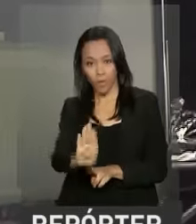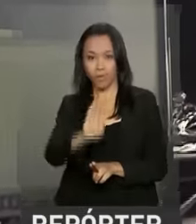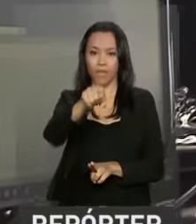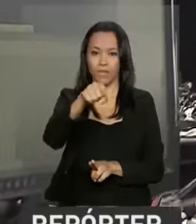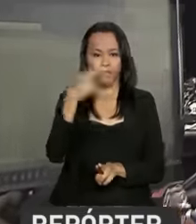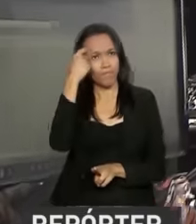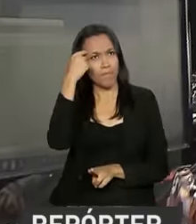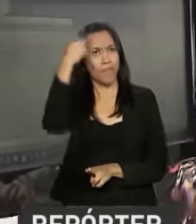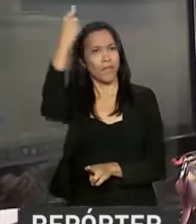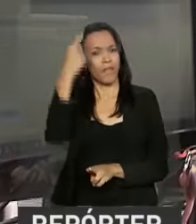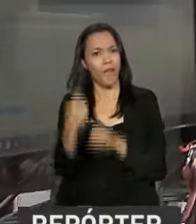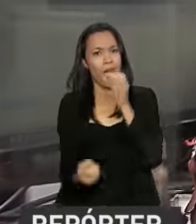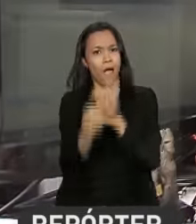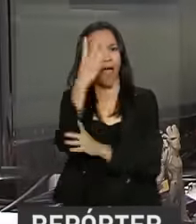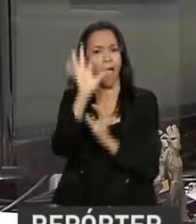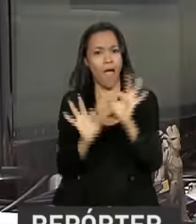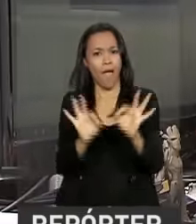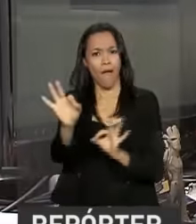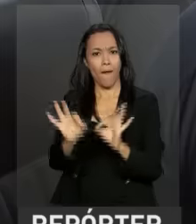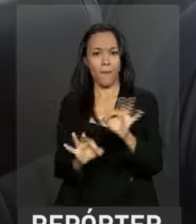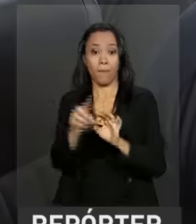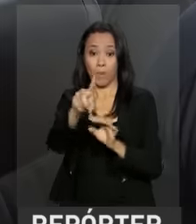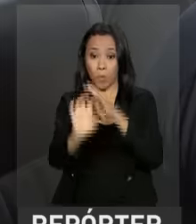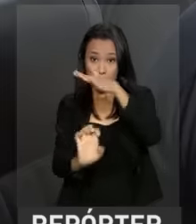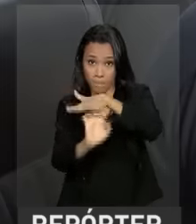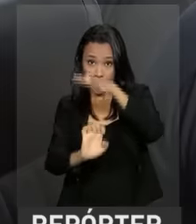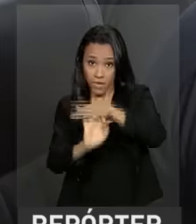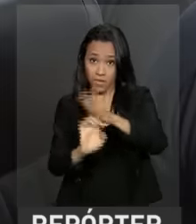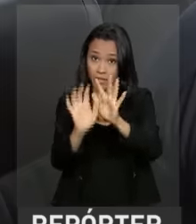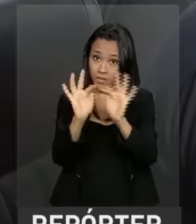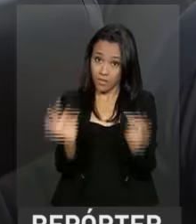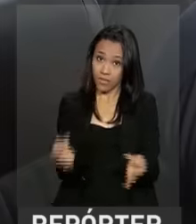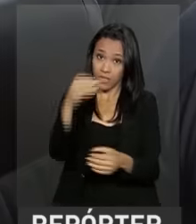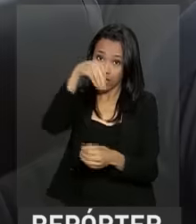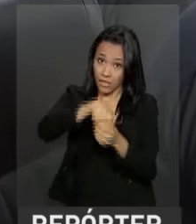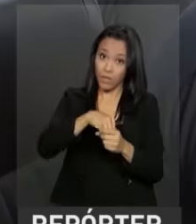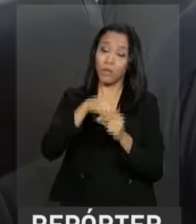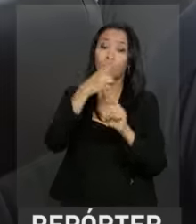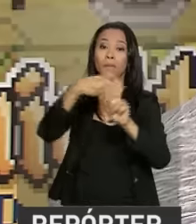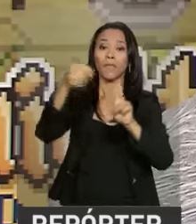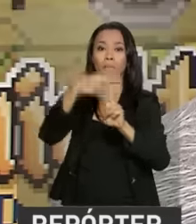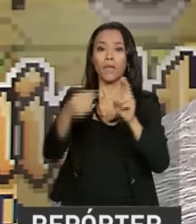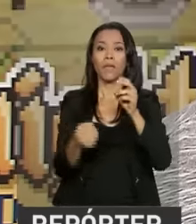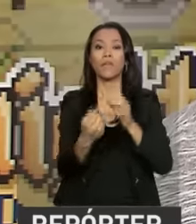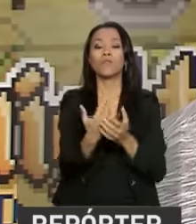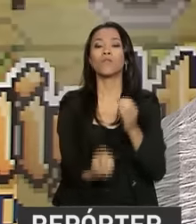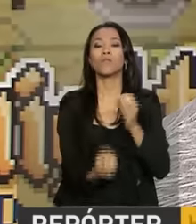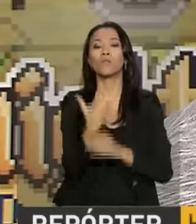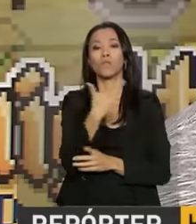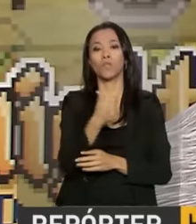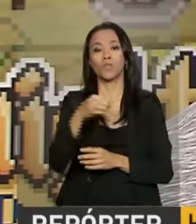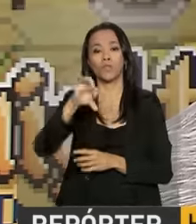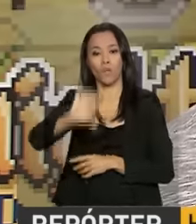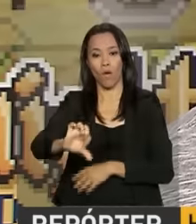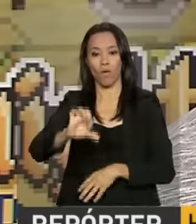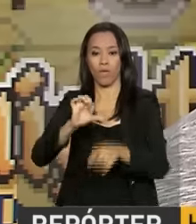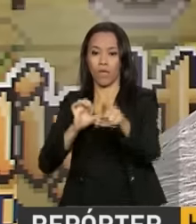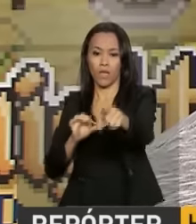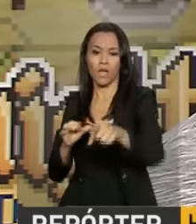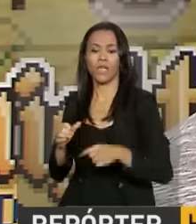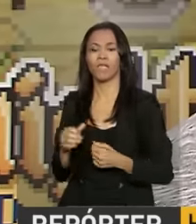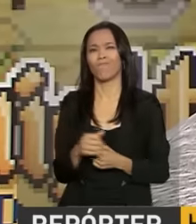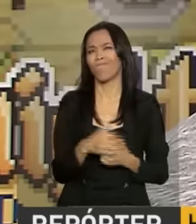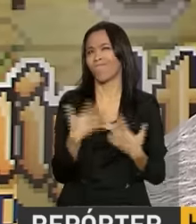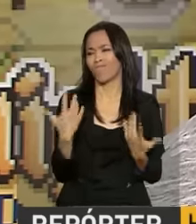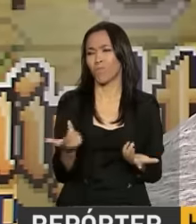eletrônicos com a ajuda da incubadora de empresas da UnB a Hold nasceu em 2009 na época não tinha nenhum nenhuma